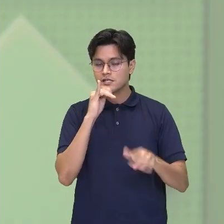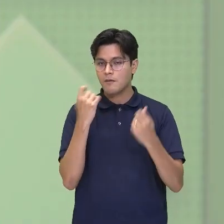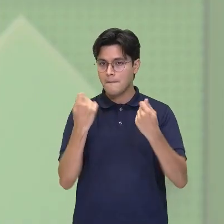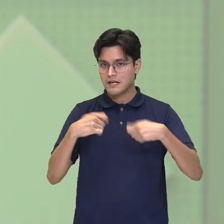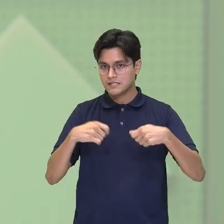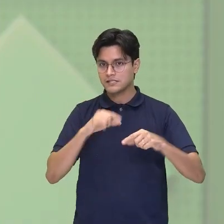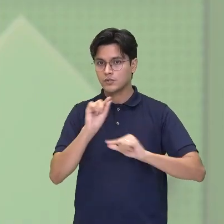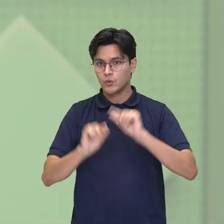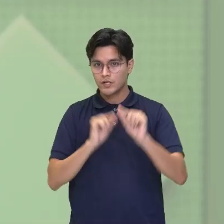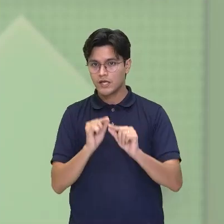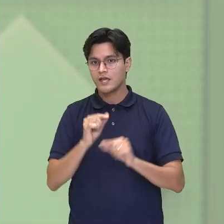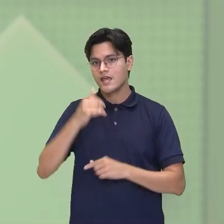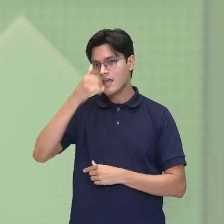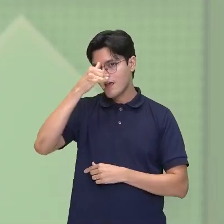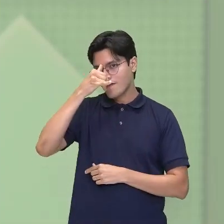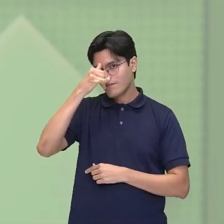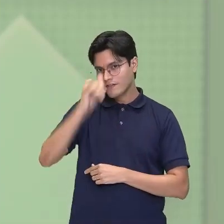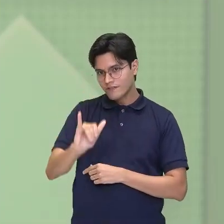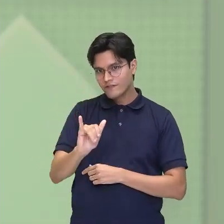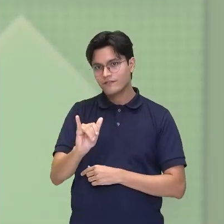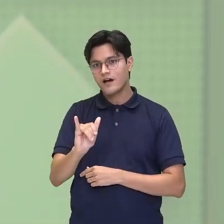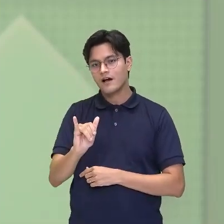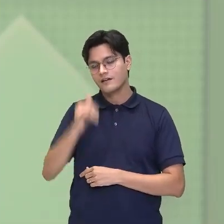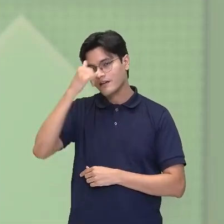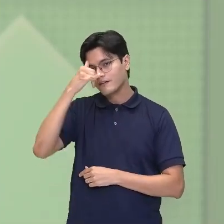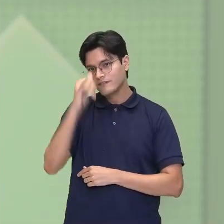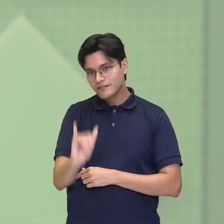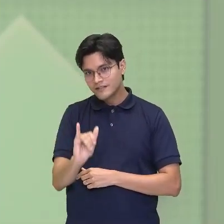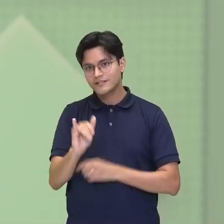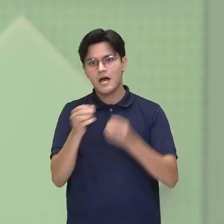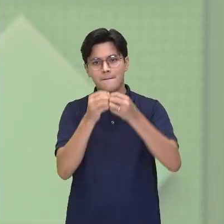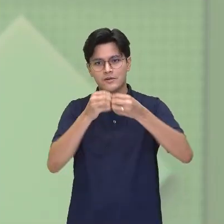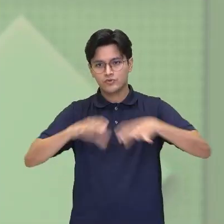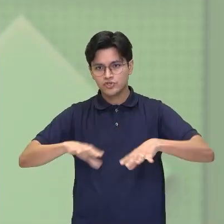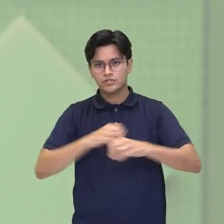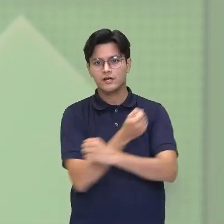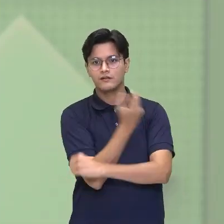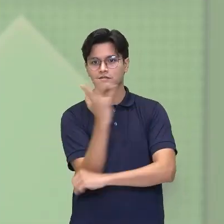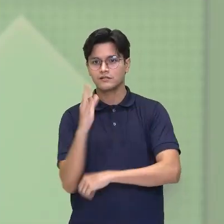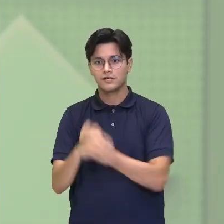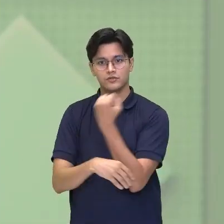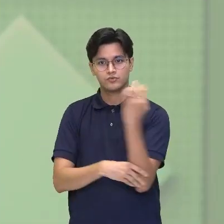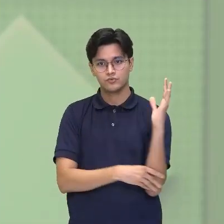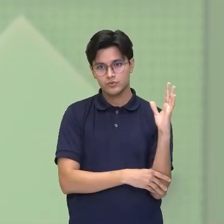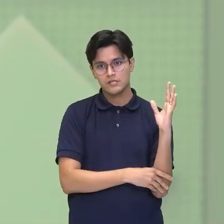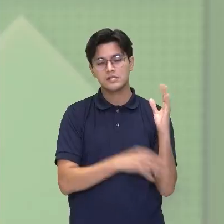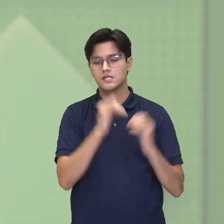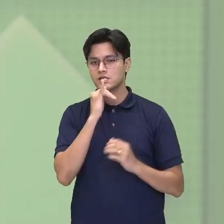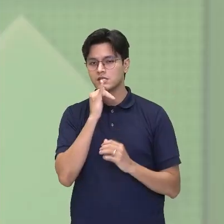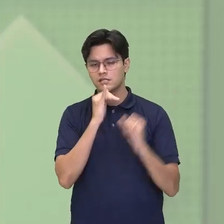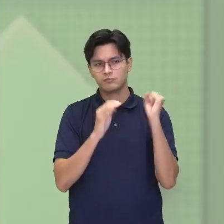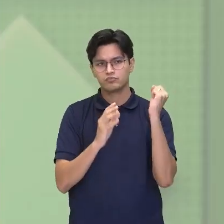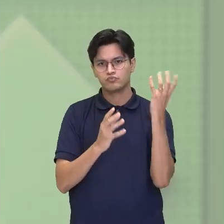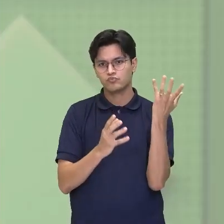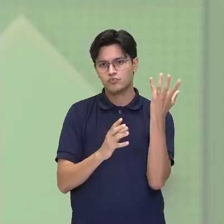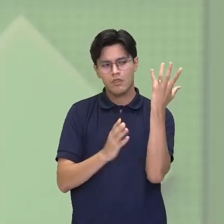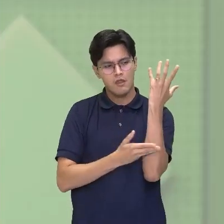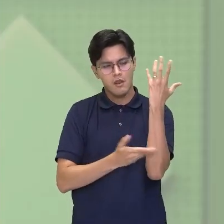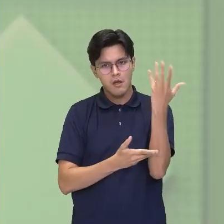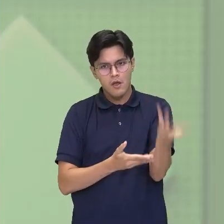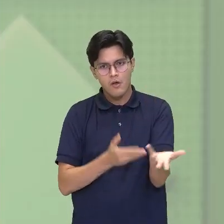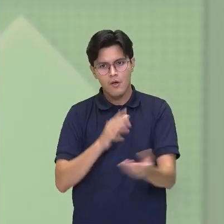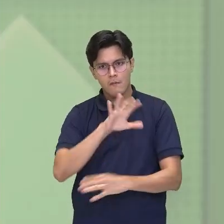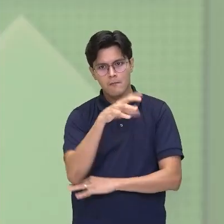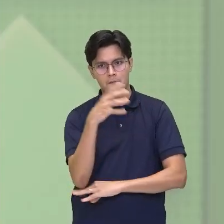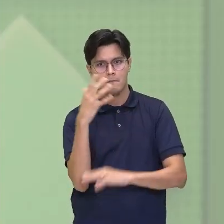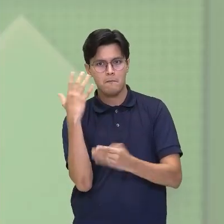para que esses vetores permaneçam no seu lugar, né, ideal, no seu lugar silvestre, circulando ali apenas dentro da natureza e não